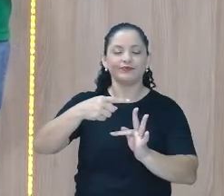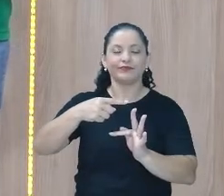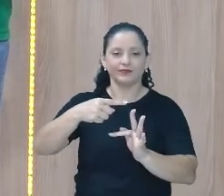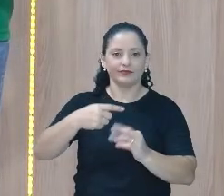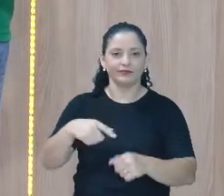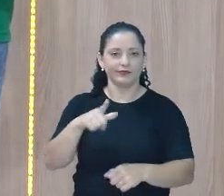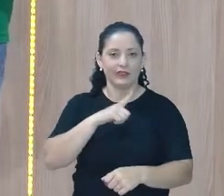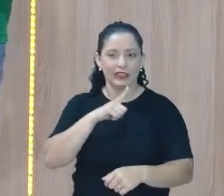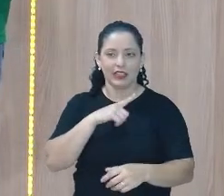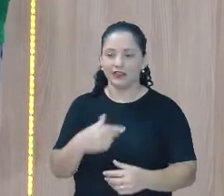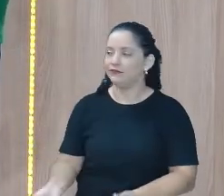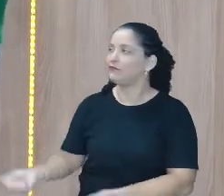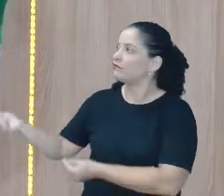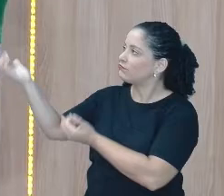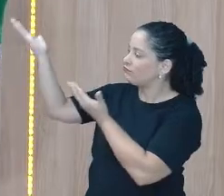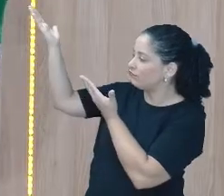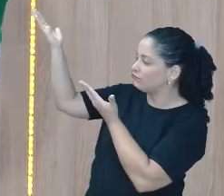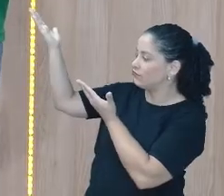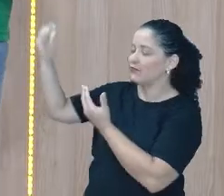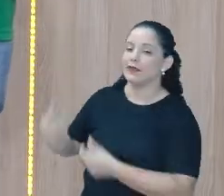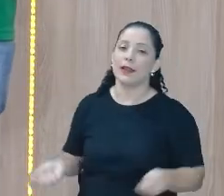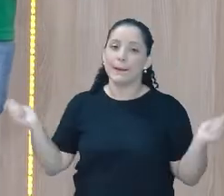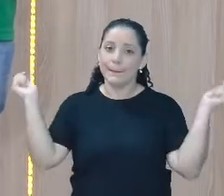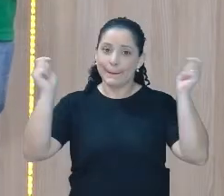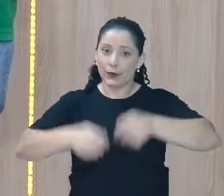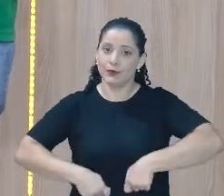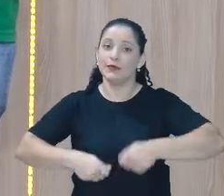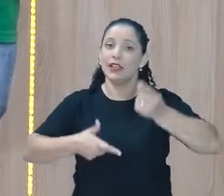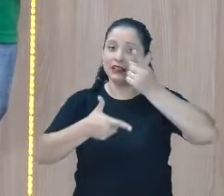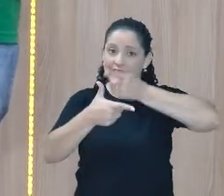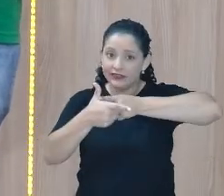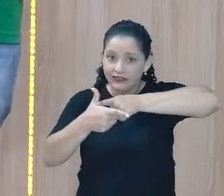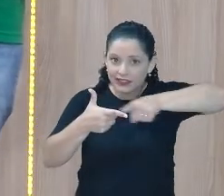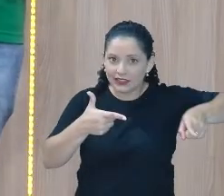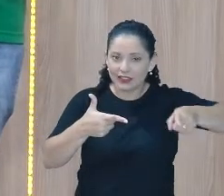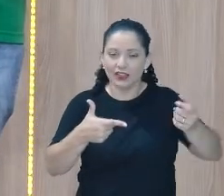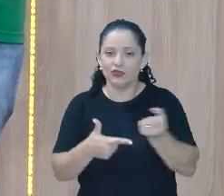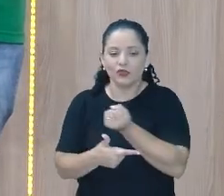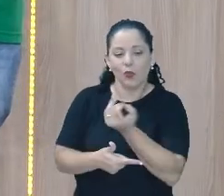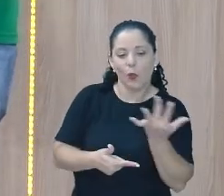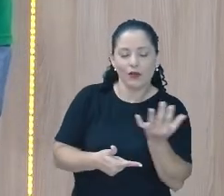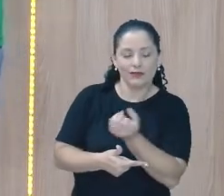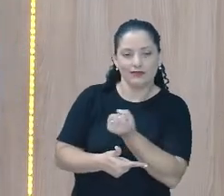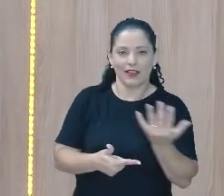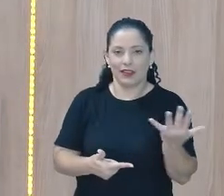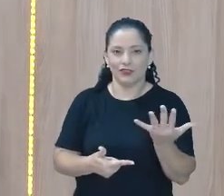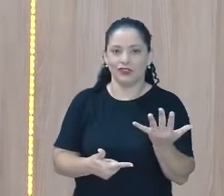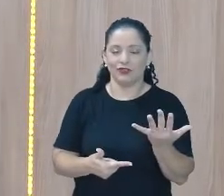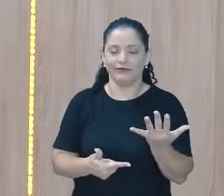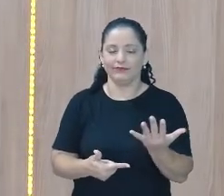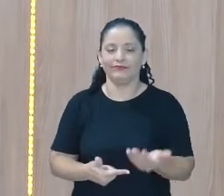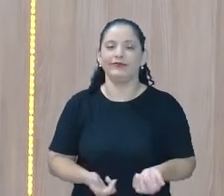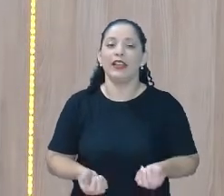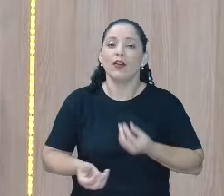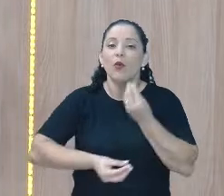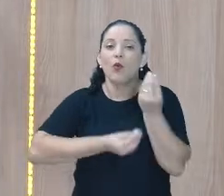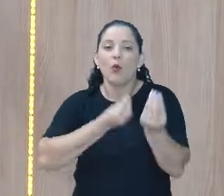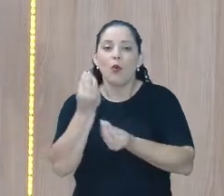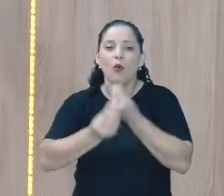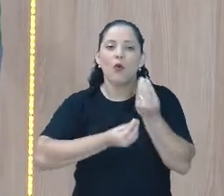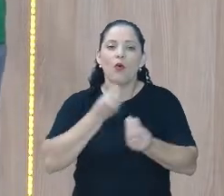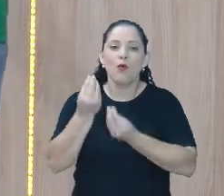eu tenho aí, certo, a possibilidade de dividir esses valores. Essa é a primeira maneira de